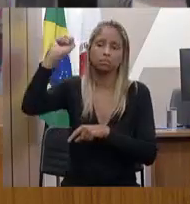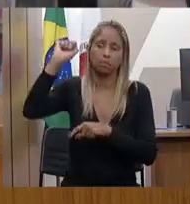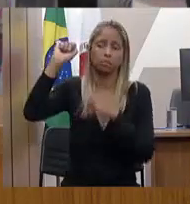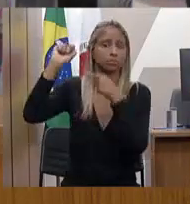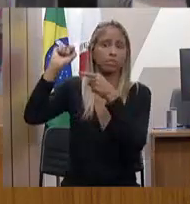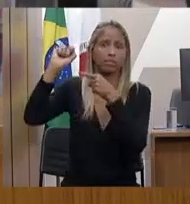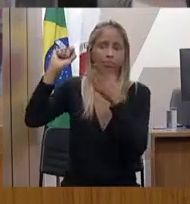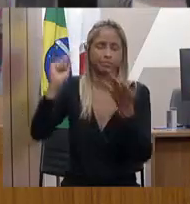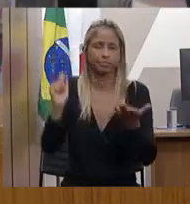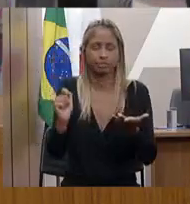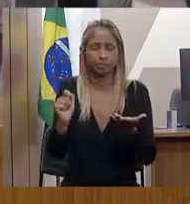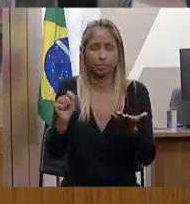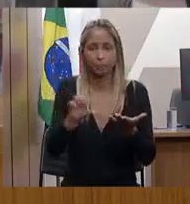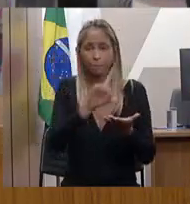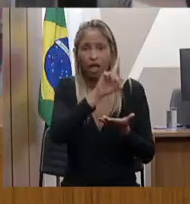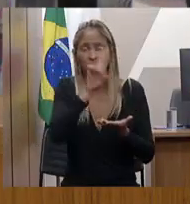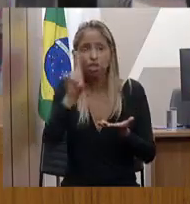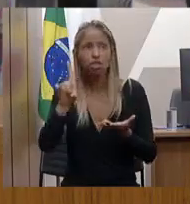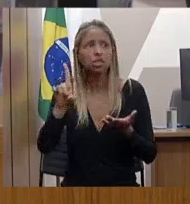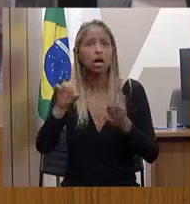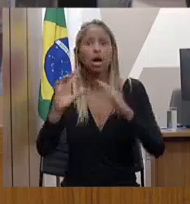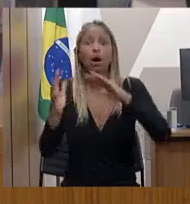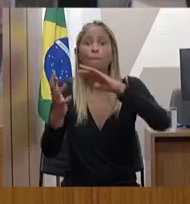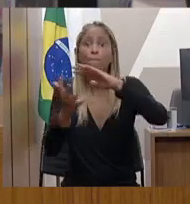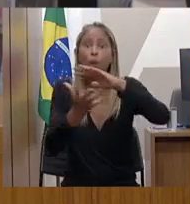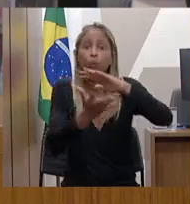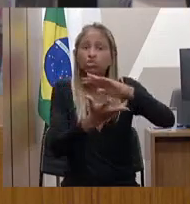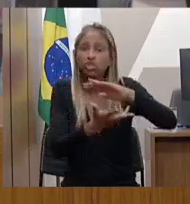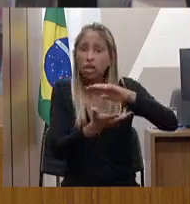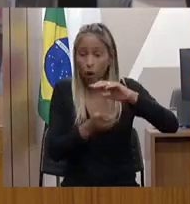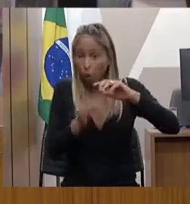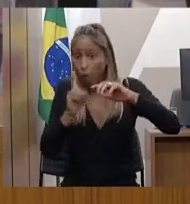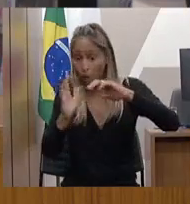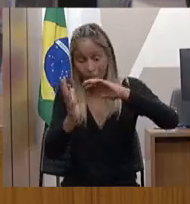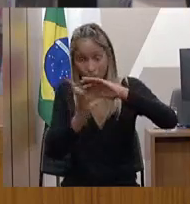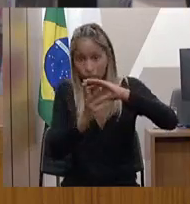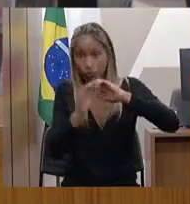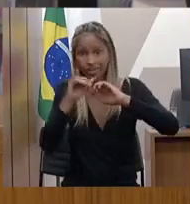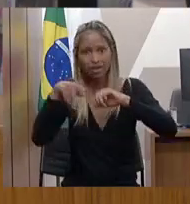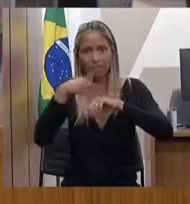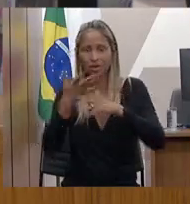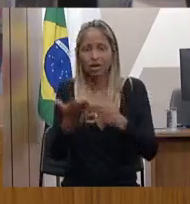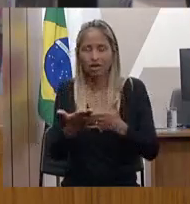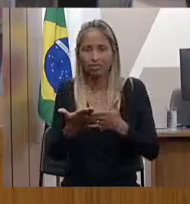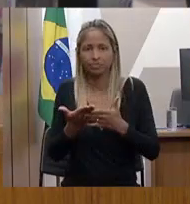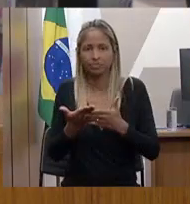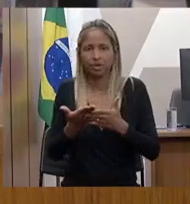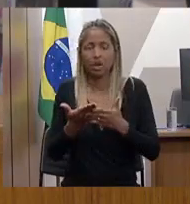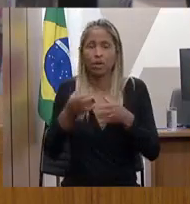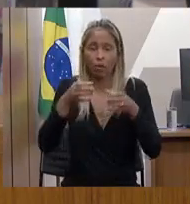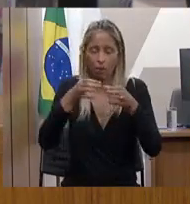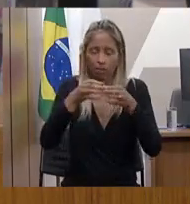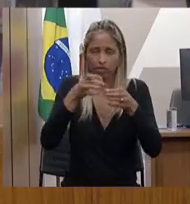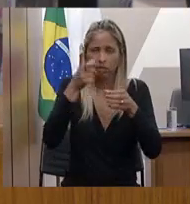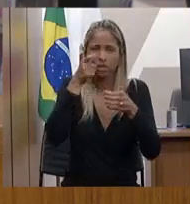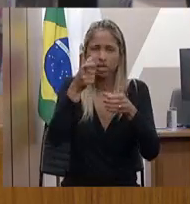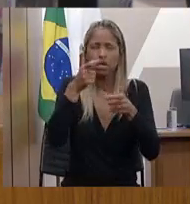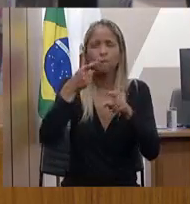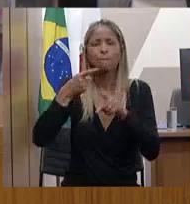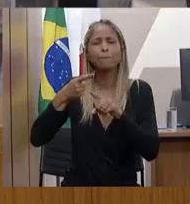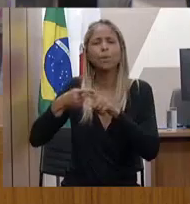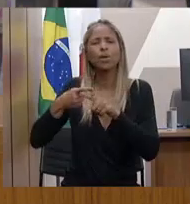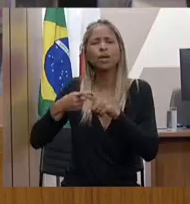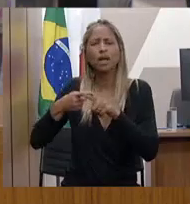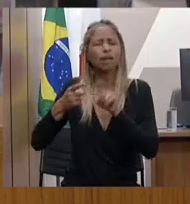esse dia é que é um Marco Mundial internacional mas não foi falado algo aqui que é muito interessante o porquê